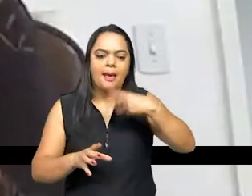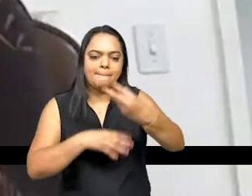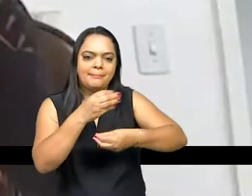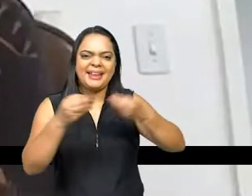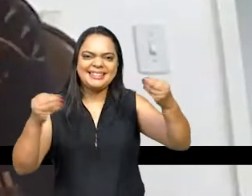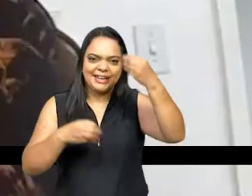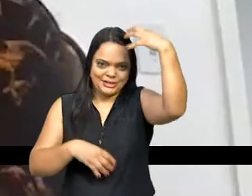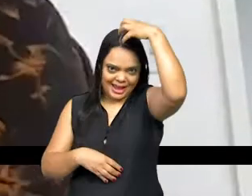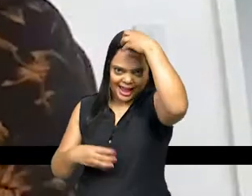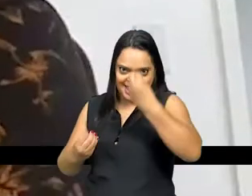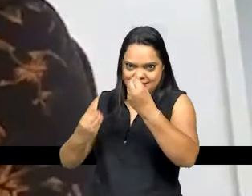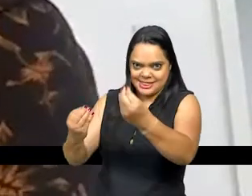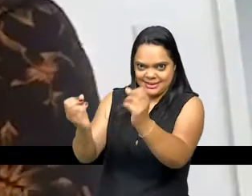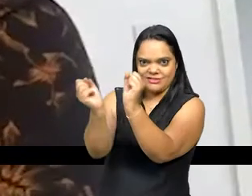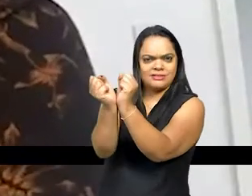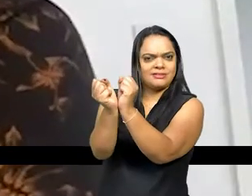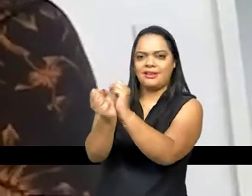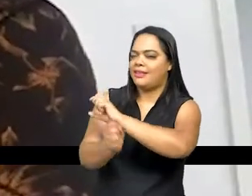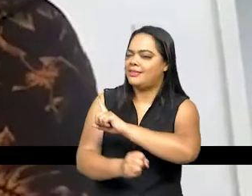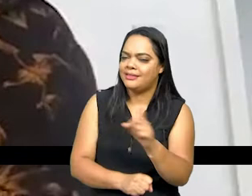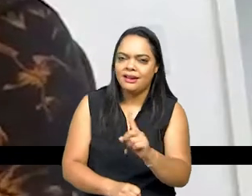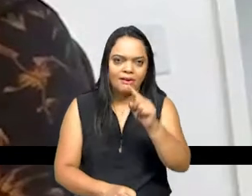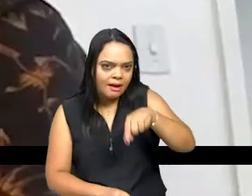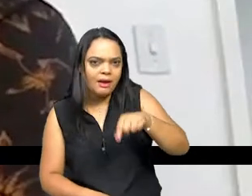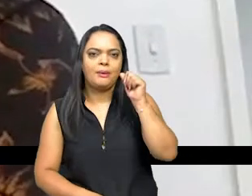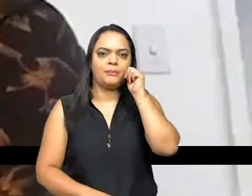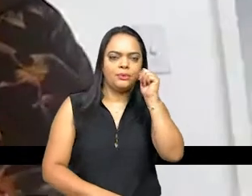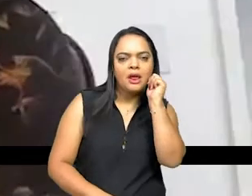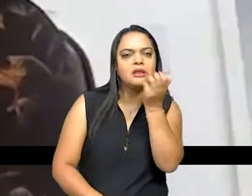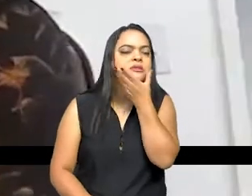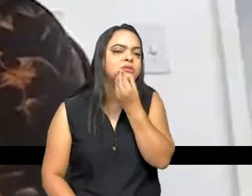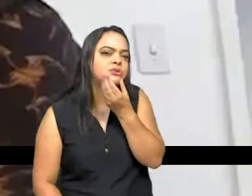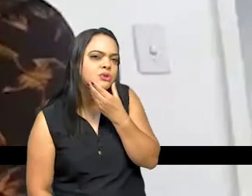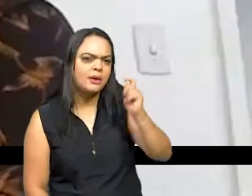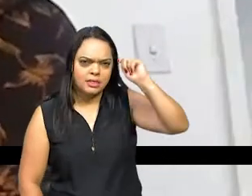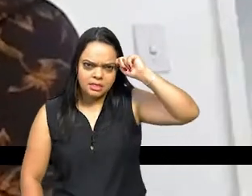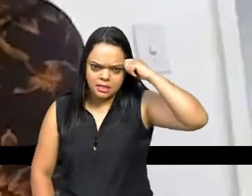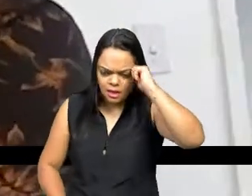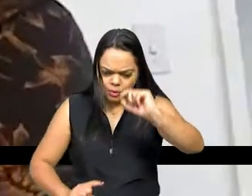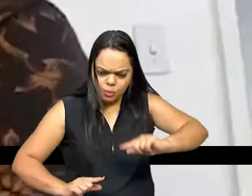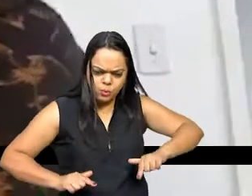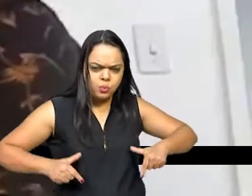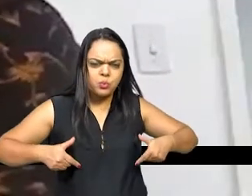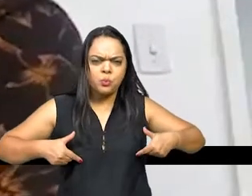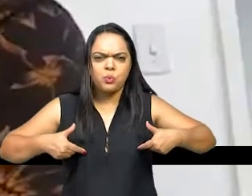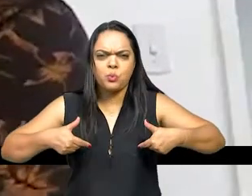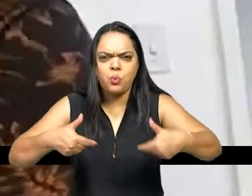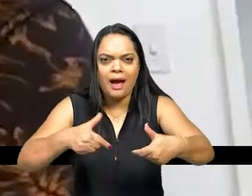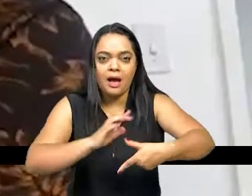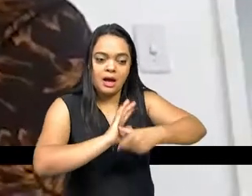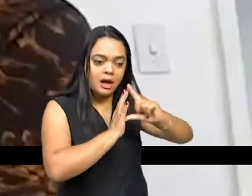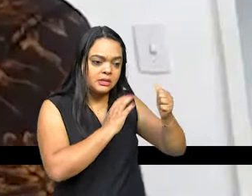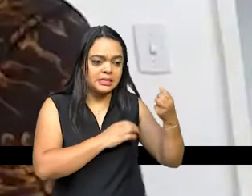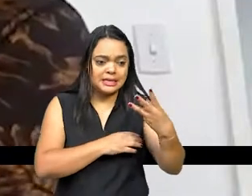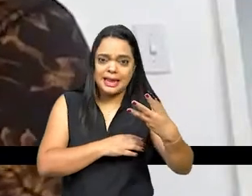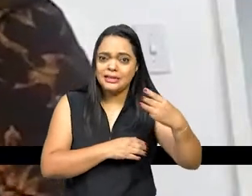da monarquia. A gente tem pessoas, homens negros e mulheres negras engajados muito antes do 13 de